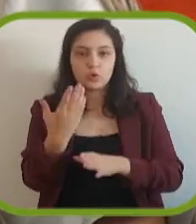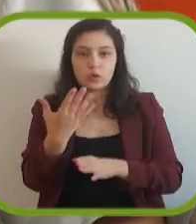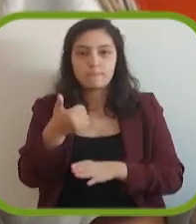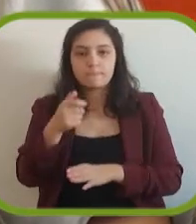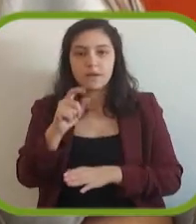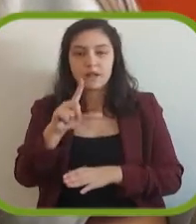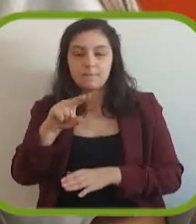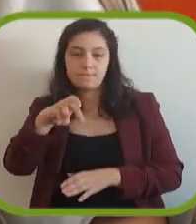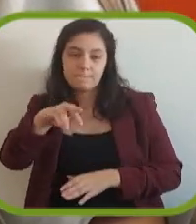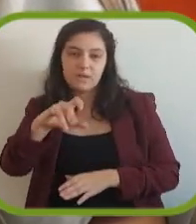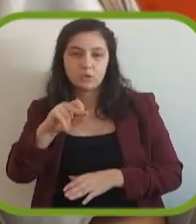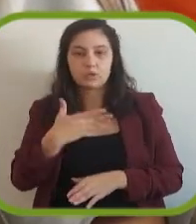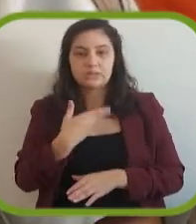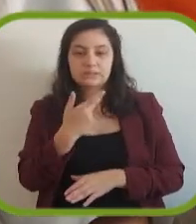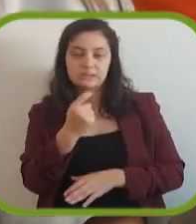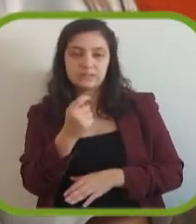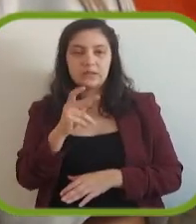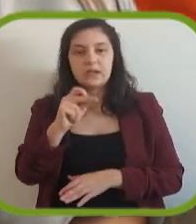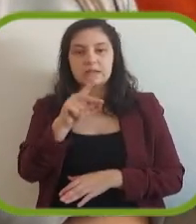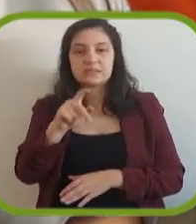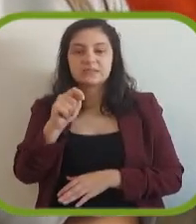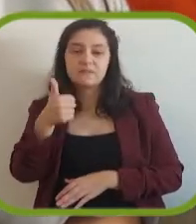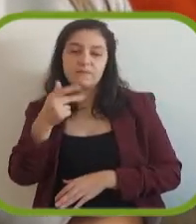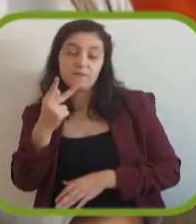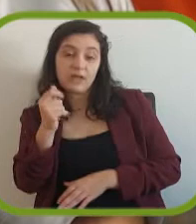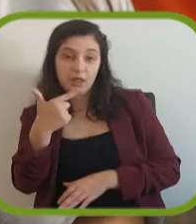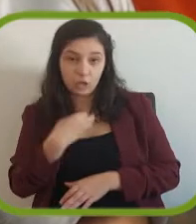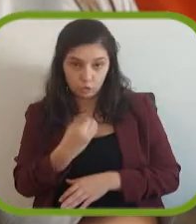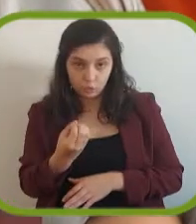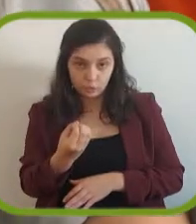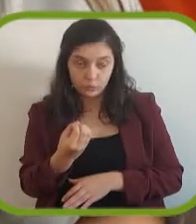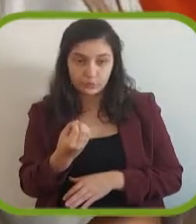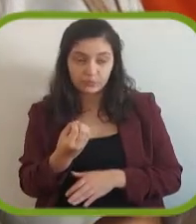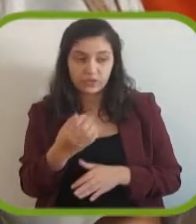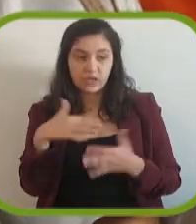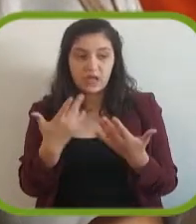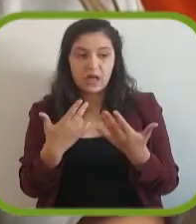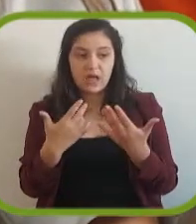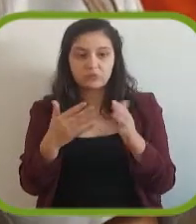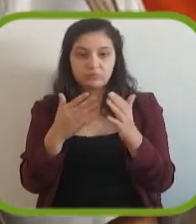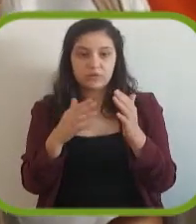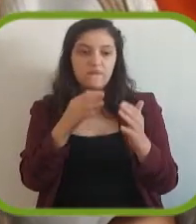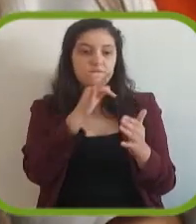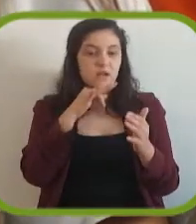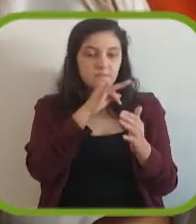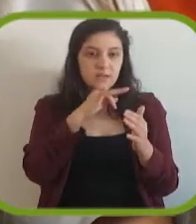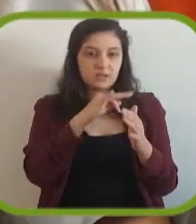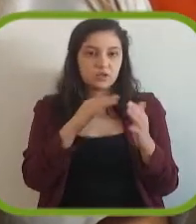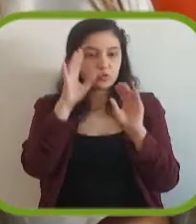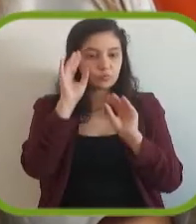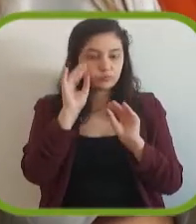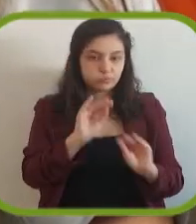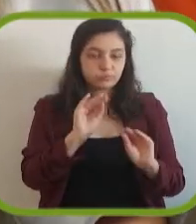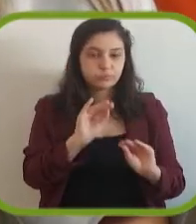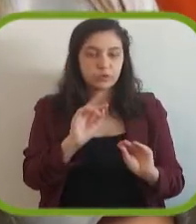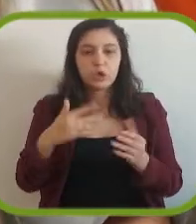de Azevedo mostra que há uma relação direta entre o nível de escolaridade das famílias, o ingresso no ensino